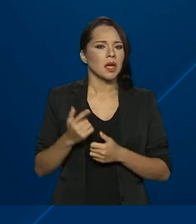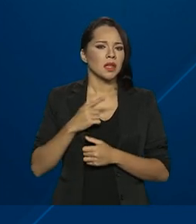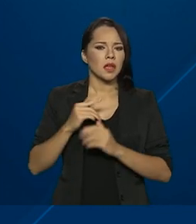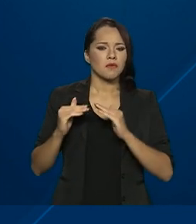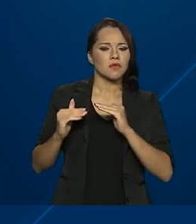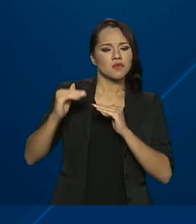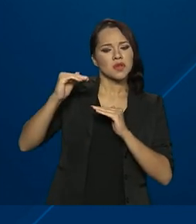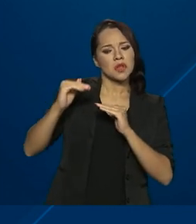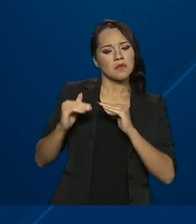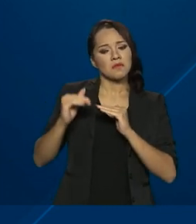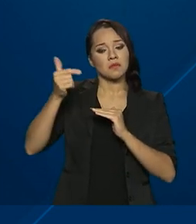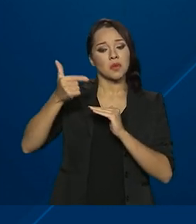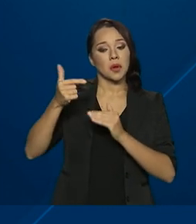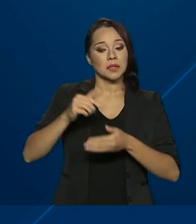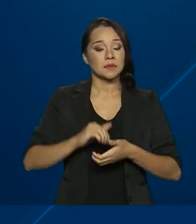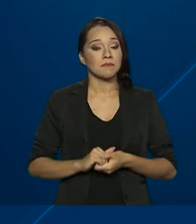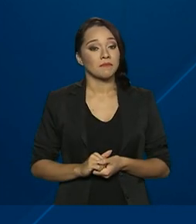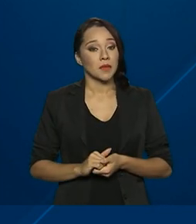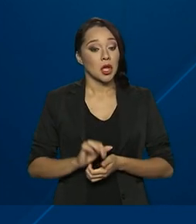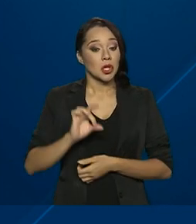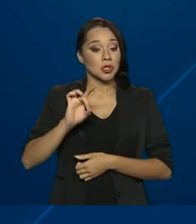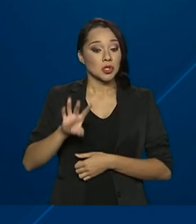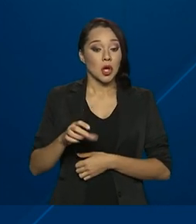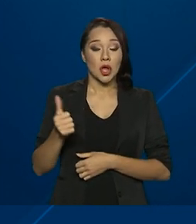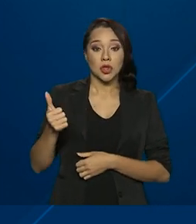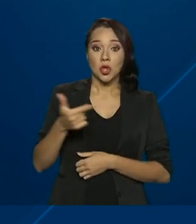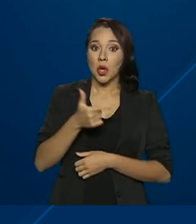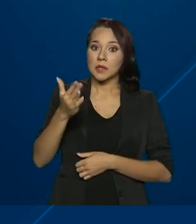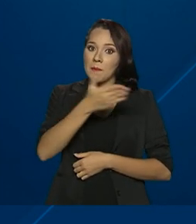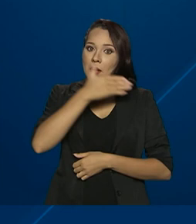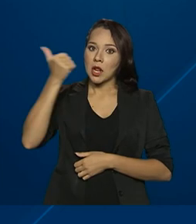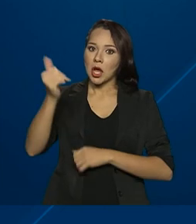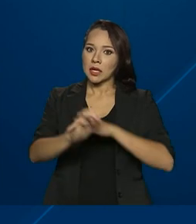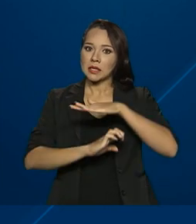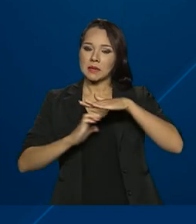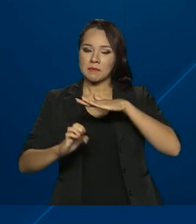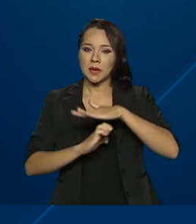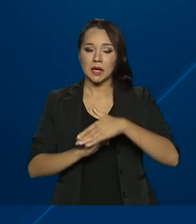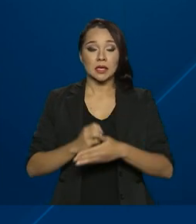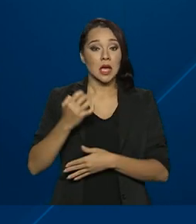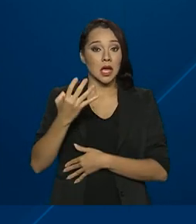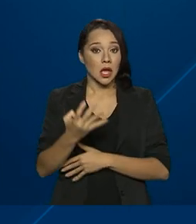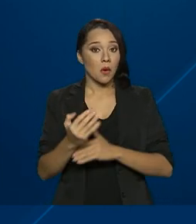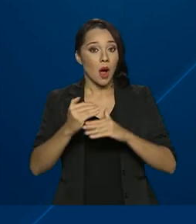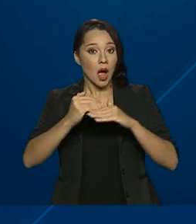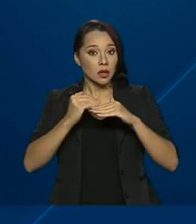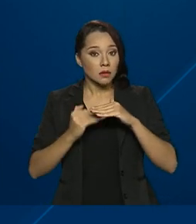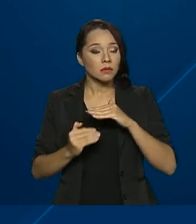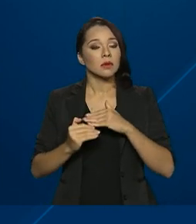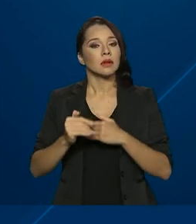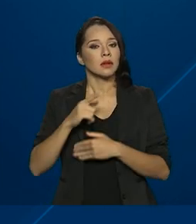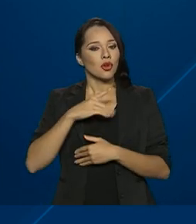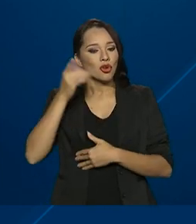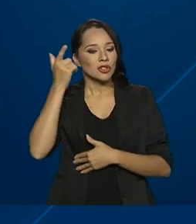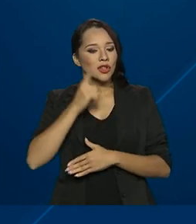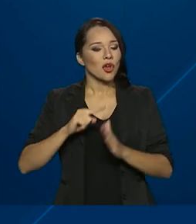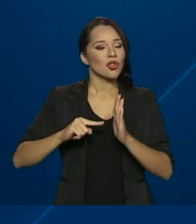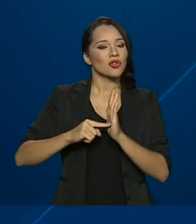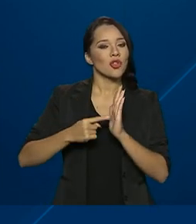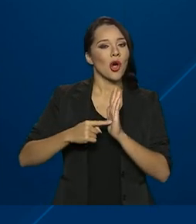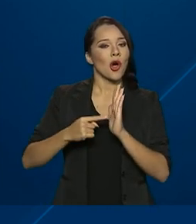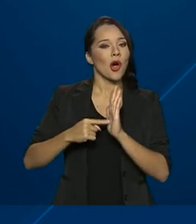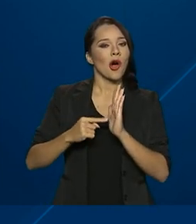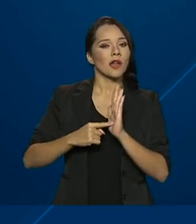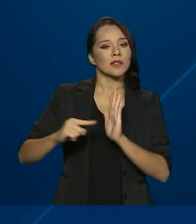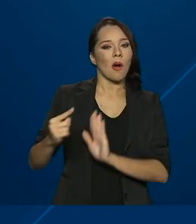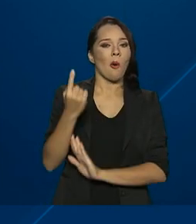ficaram no nível de governança dois e só as 12 melhores empresas e quatro subsidiárias alcançaram